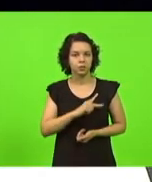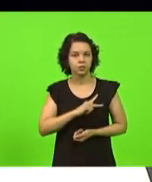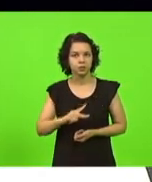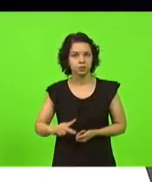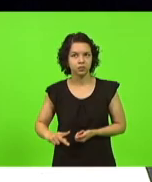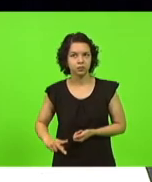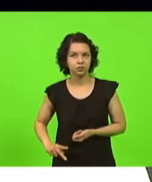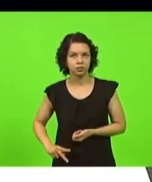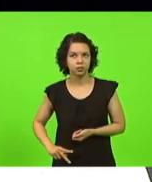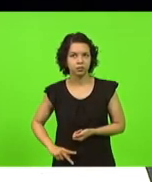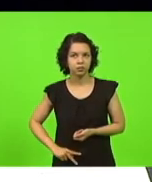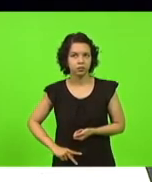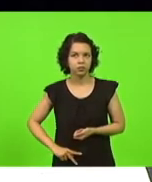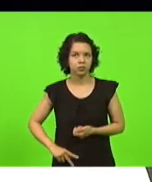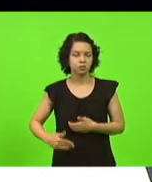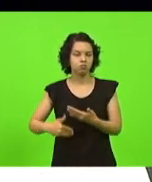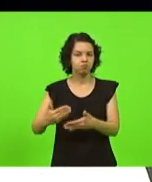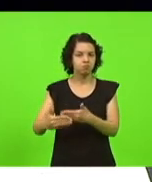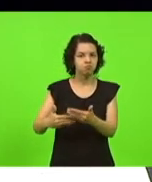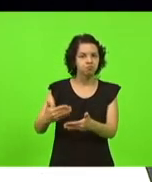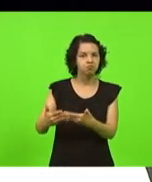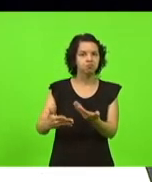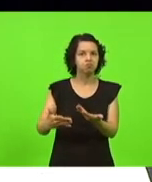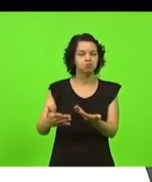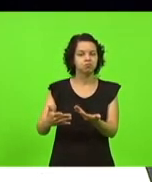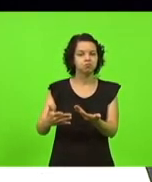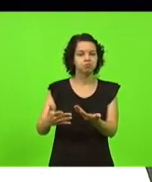gerou-se uma expectativa